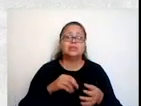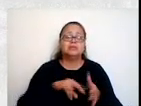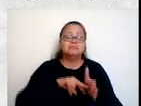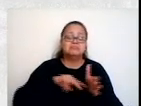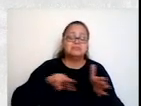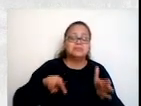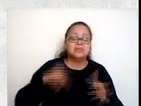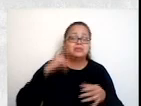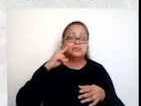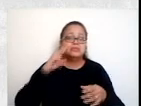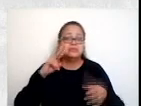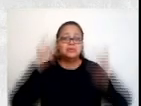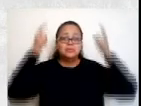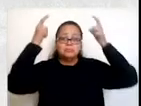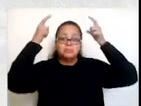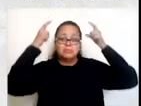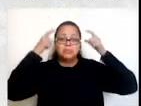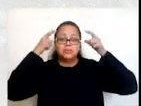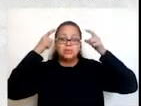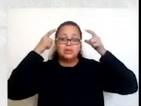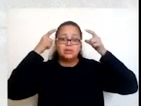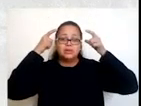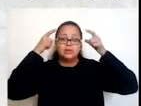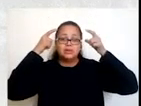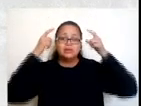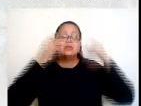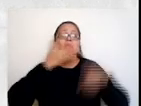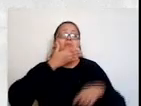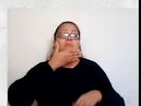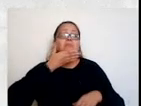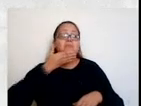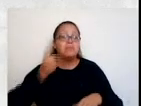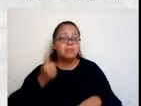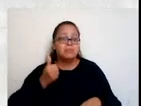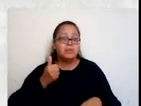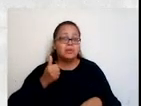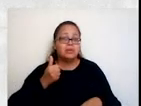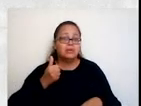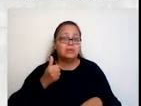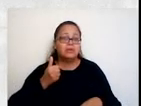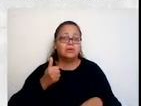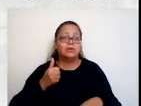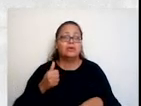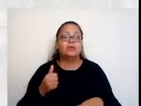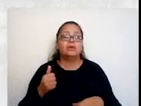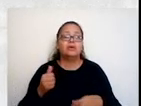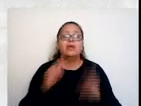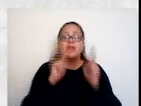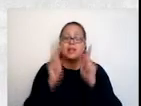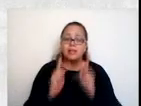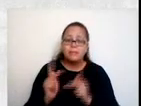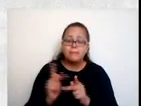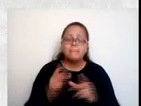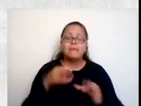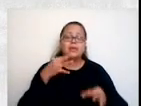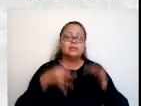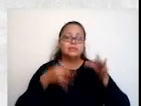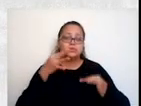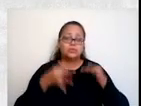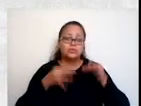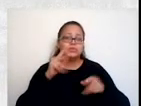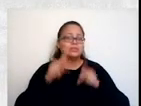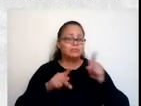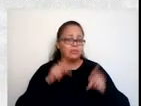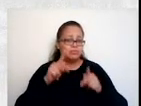Então eles entendiam que a monarquia seria o ideal, né? e que traria a paz, a justiça para